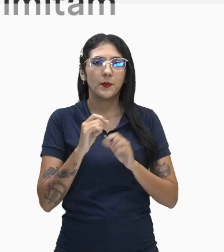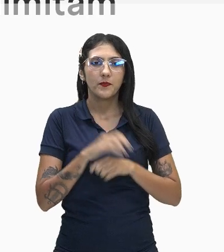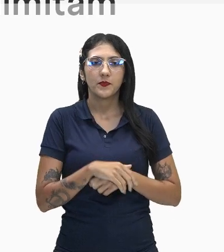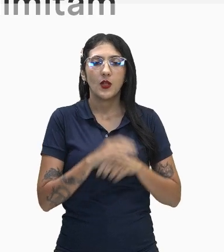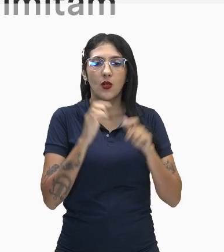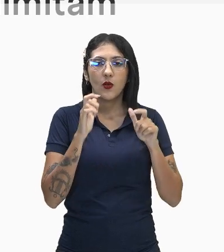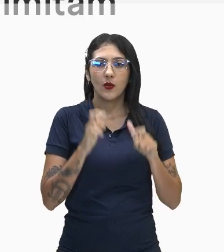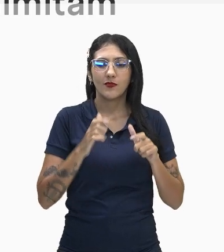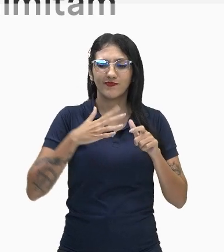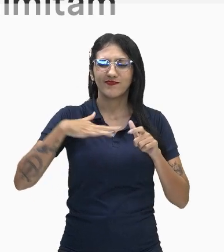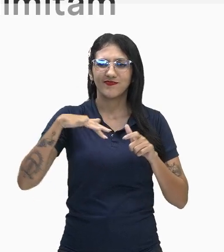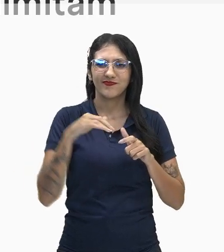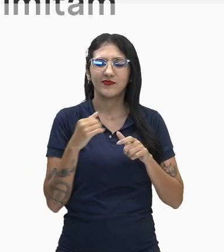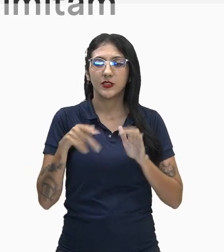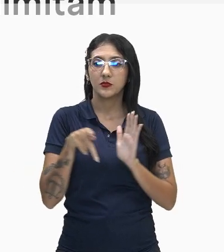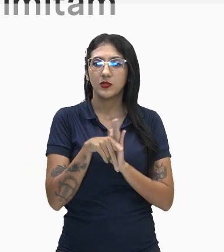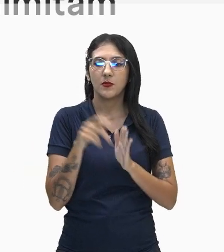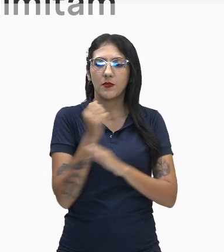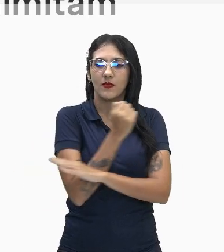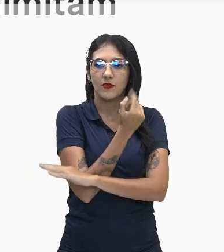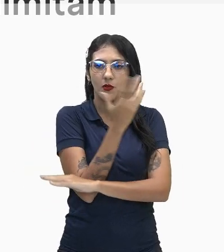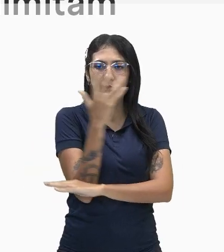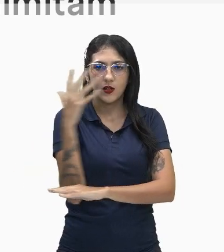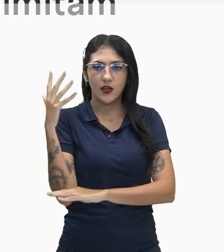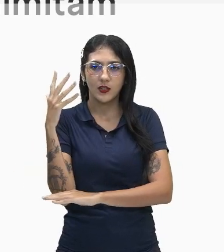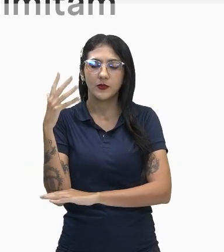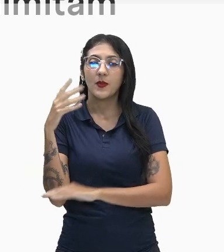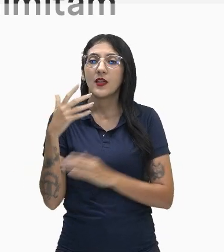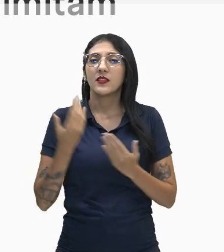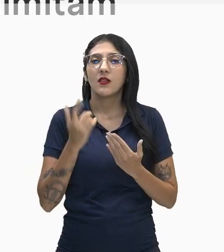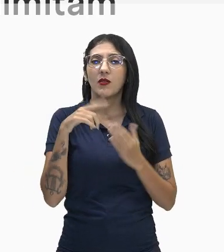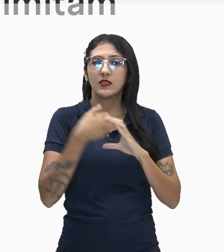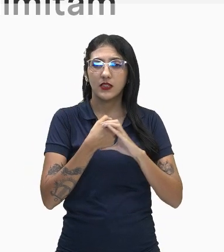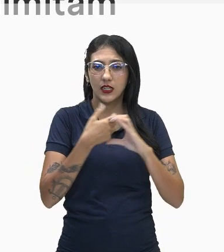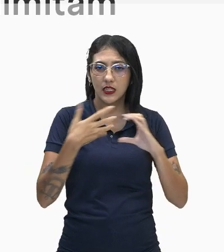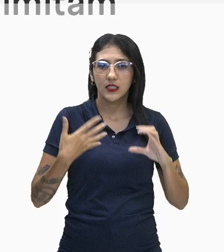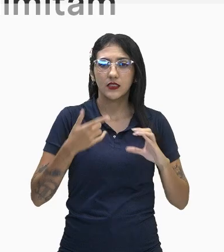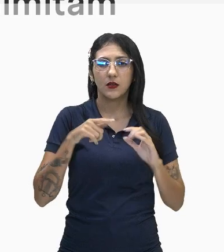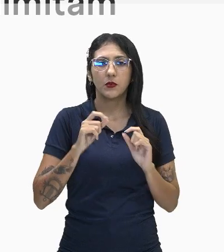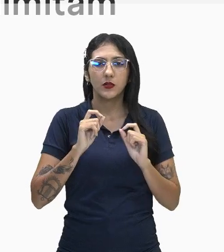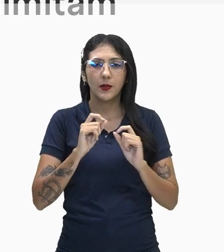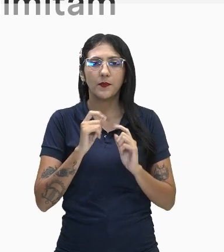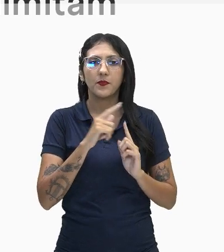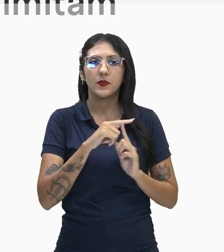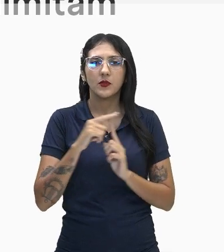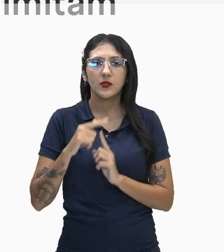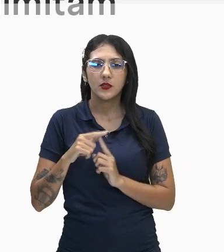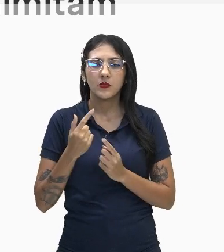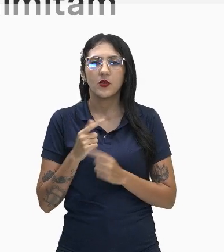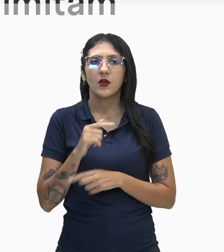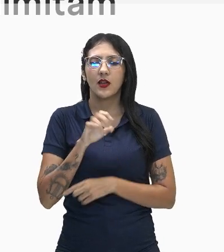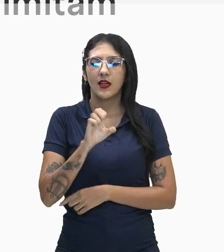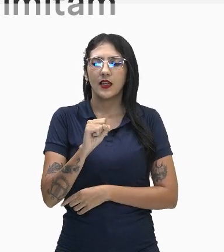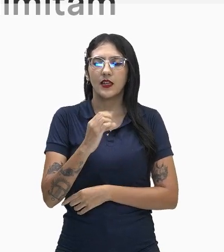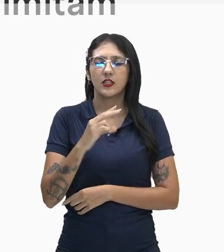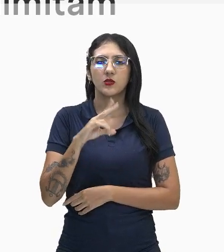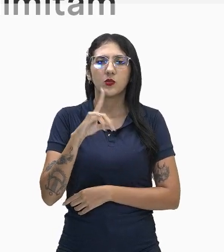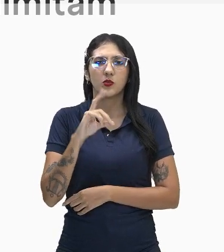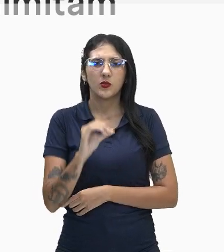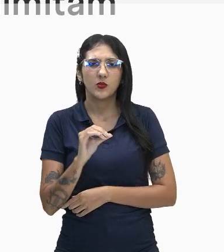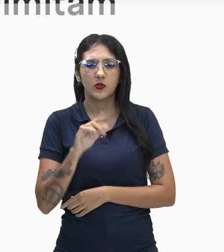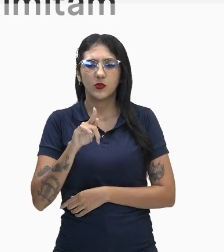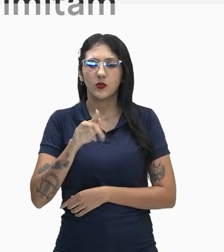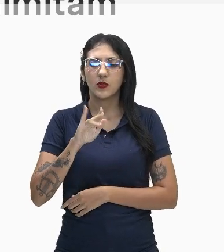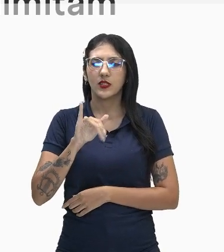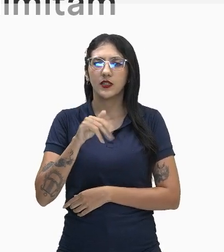nossa vasta floresta. Essa estrutura geológica ela é formada pelo Escudo das Guianas, que é uma das formações